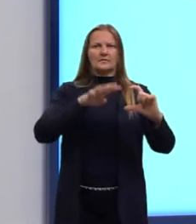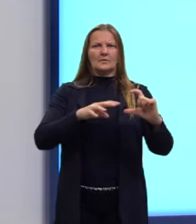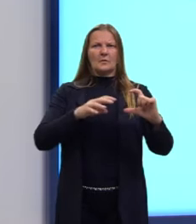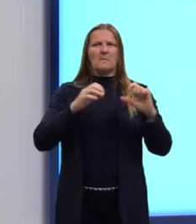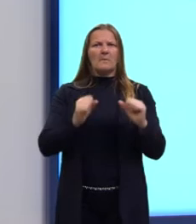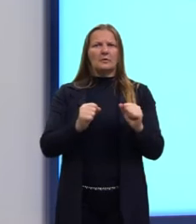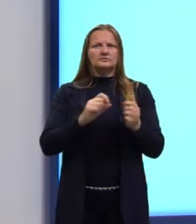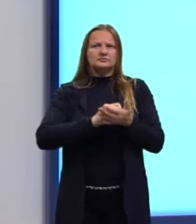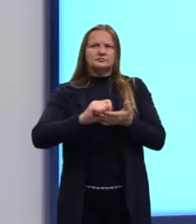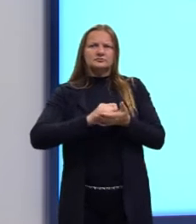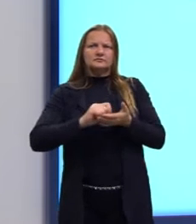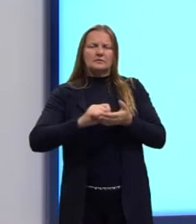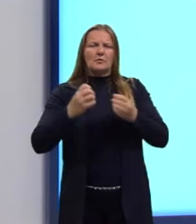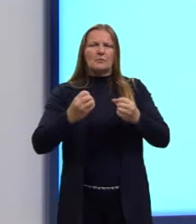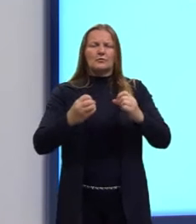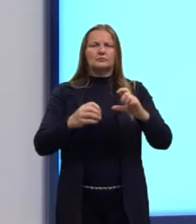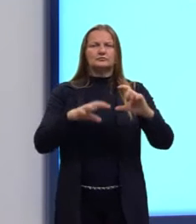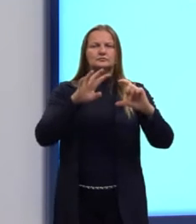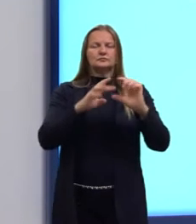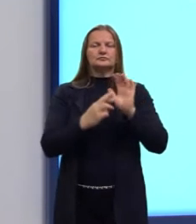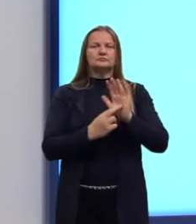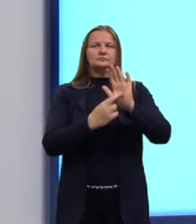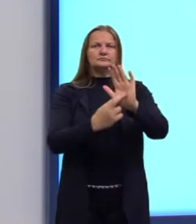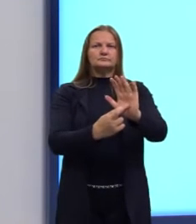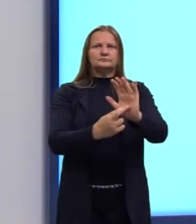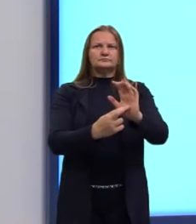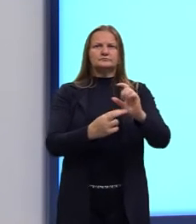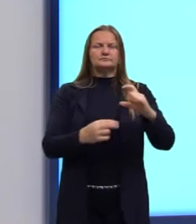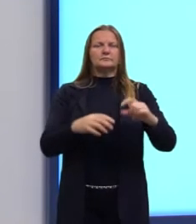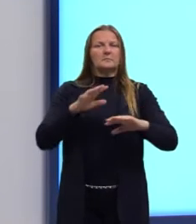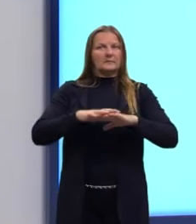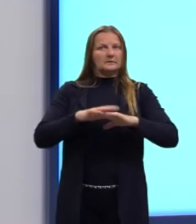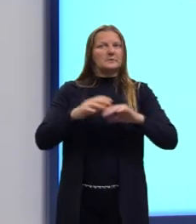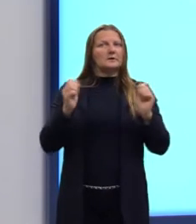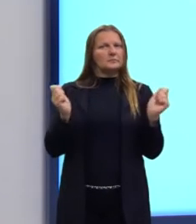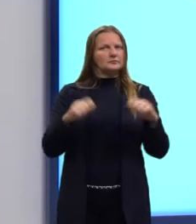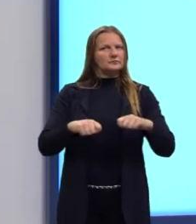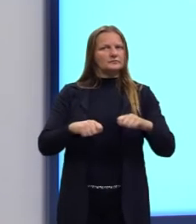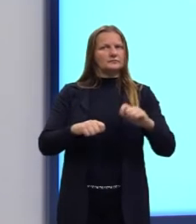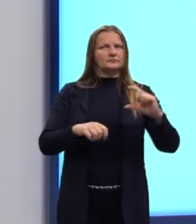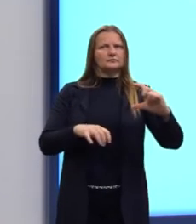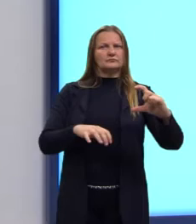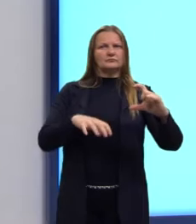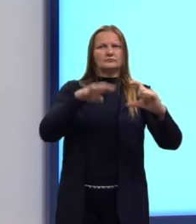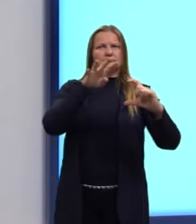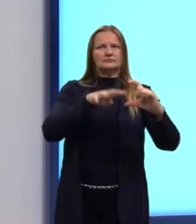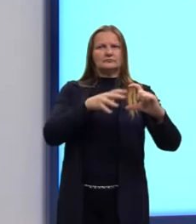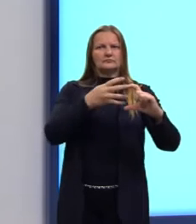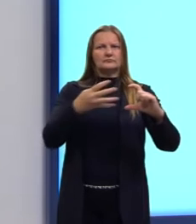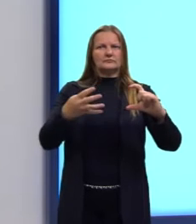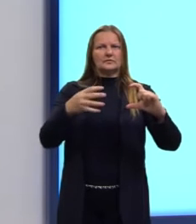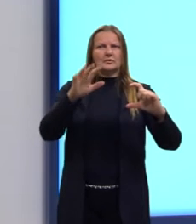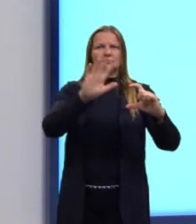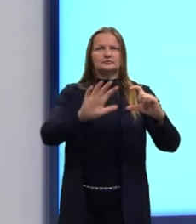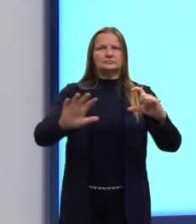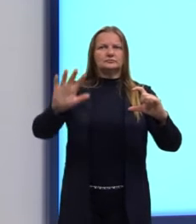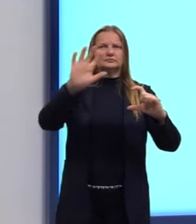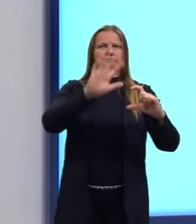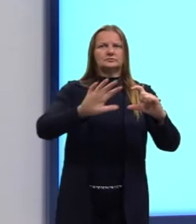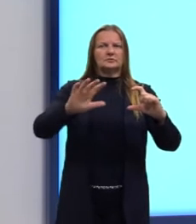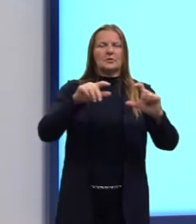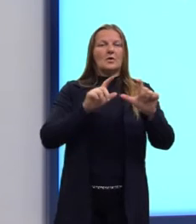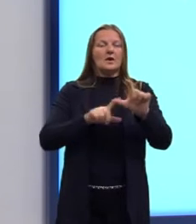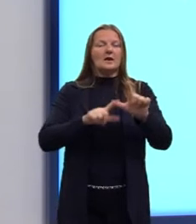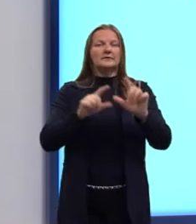esse elemento utilizando uma representação matemática o elemento genérico será representado Então por